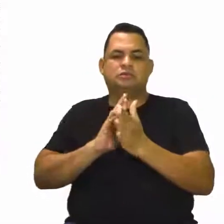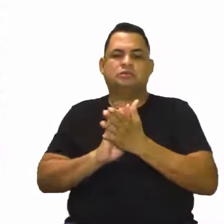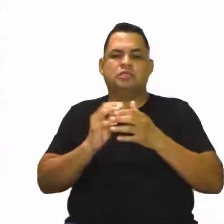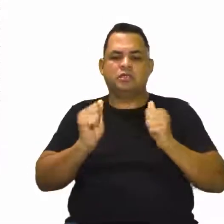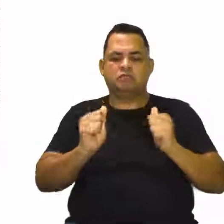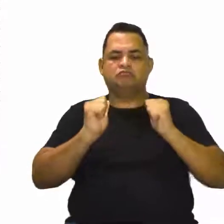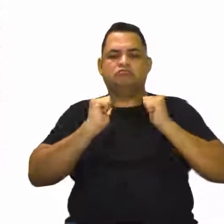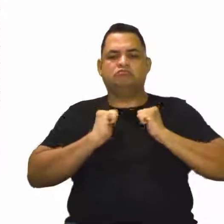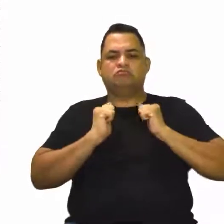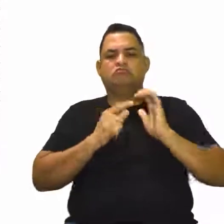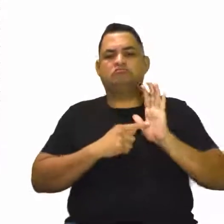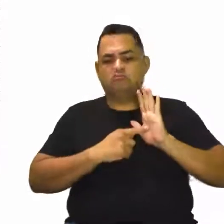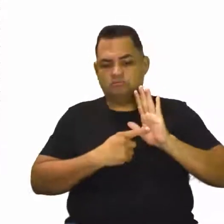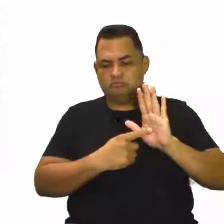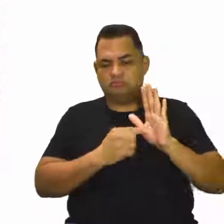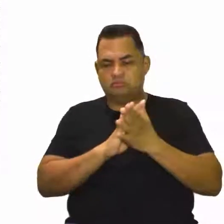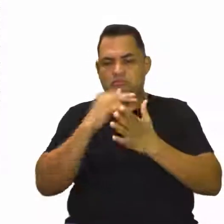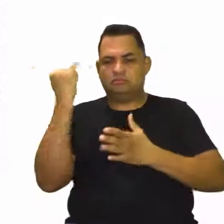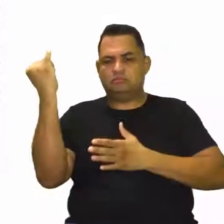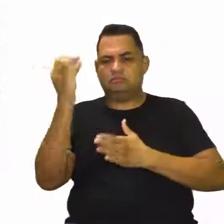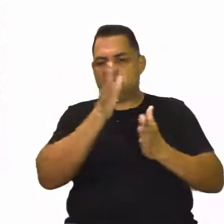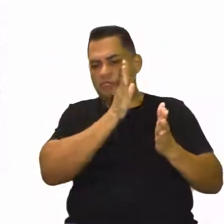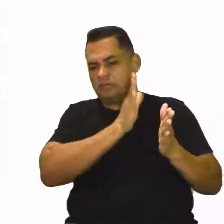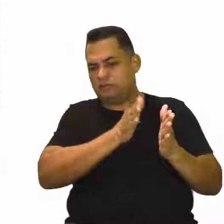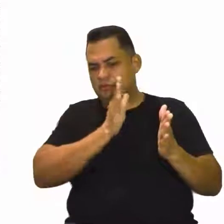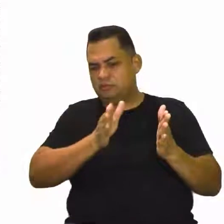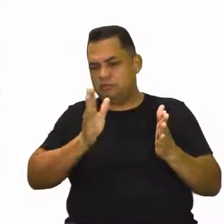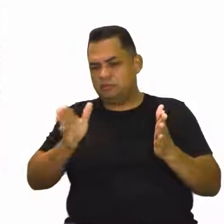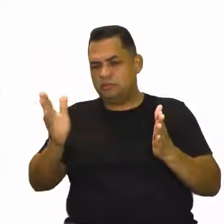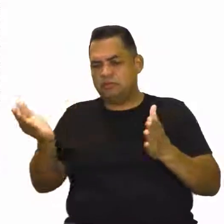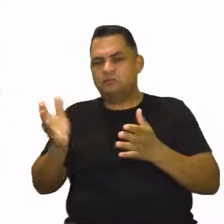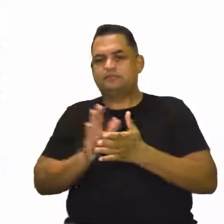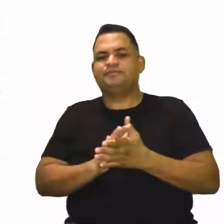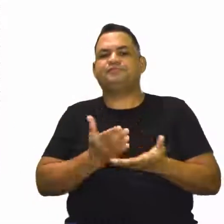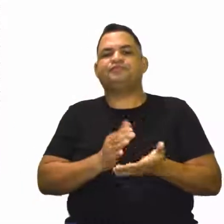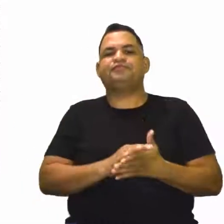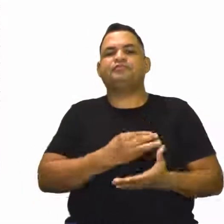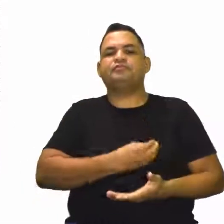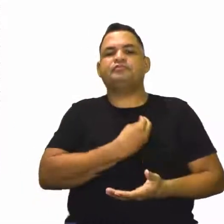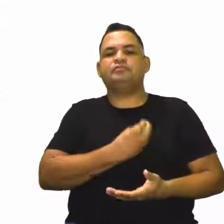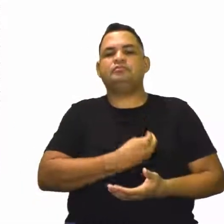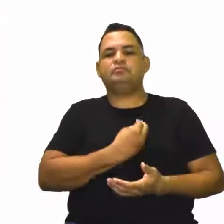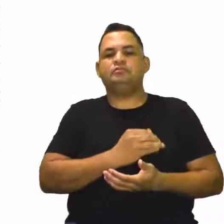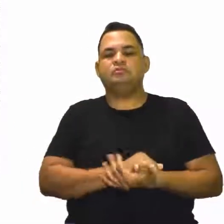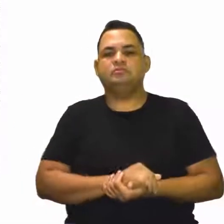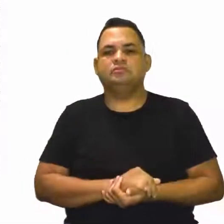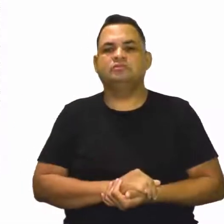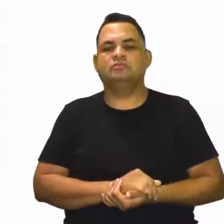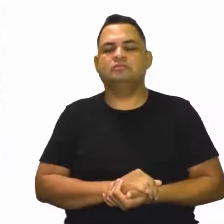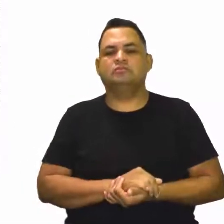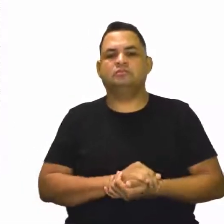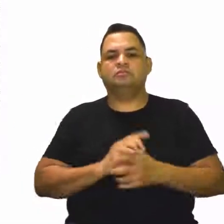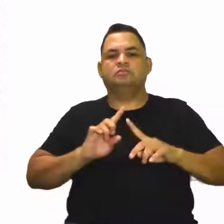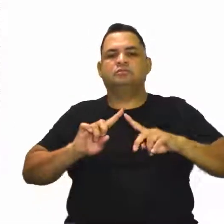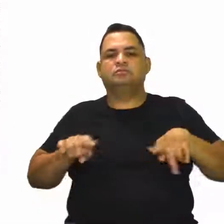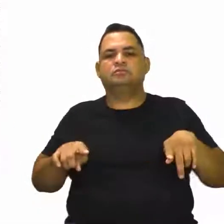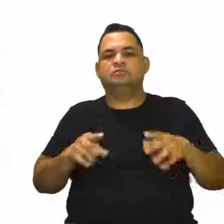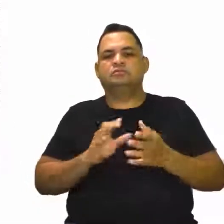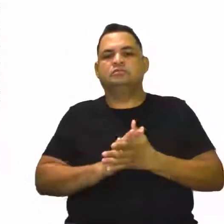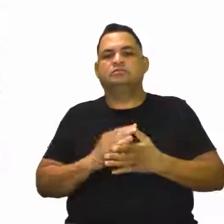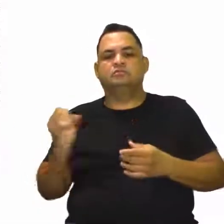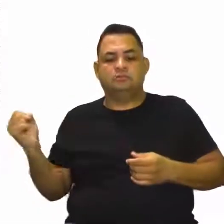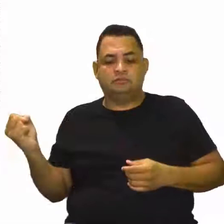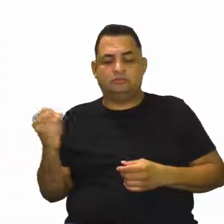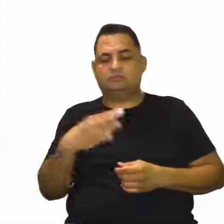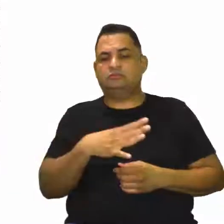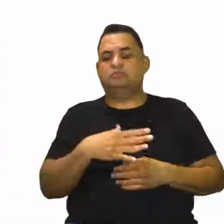de destacar essa importância em todas as fases da vida, que a gente já mencionou uma aula só sobre isso, né? Mas que é esse